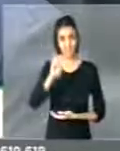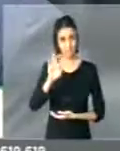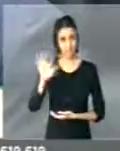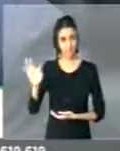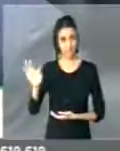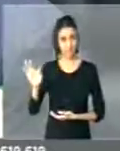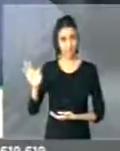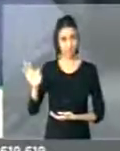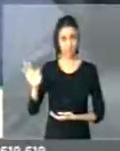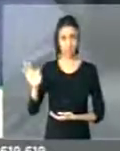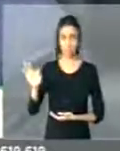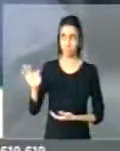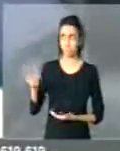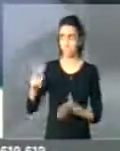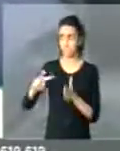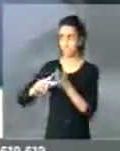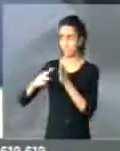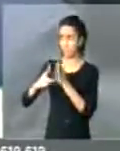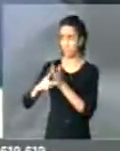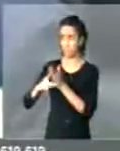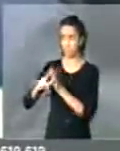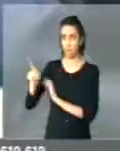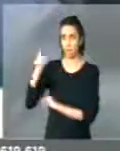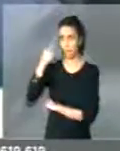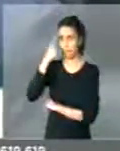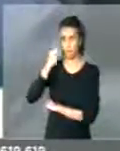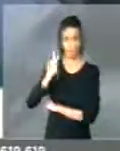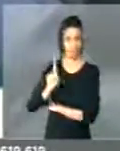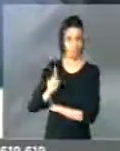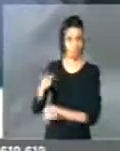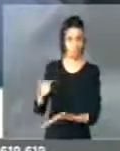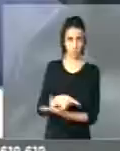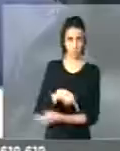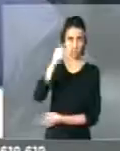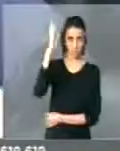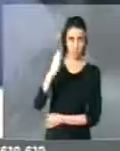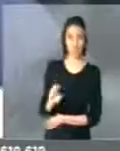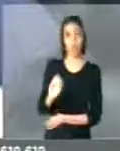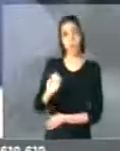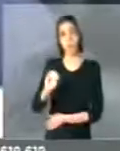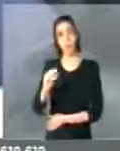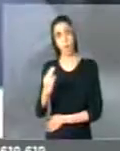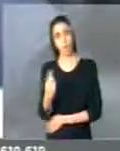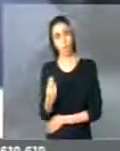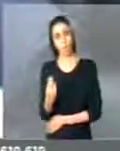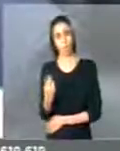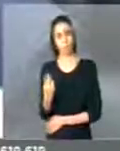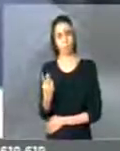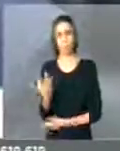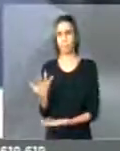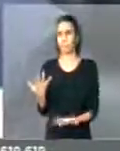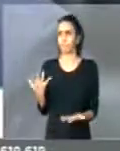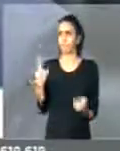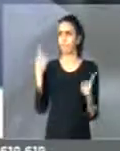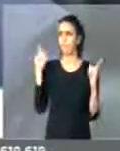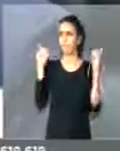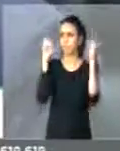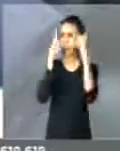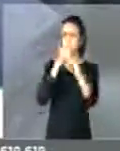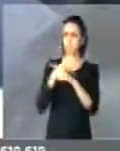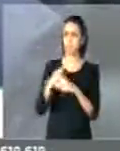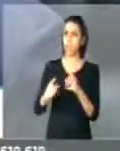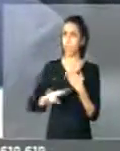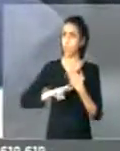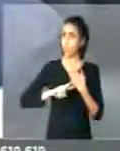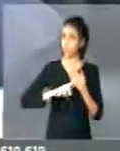dizendo claramente que ou não sabe que está vivendo no Brasil, ou então fica complicado porque a